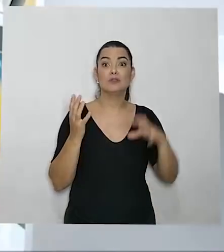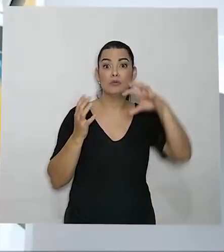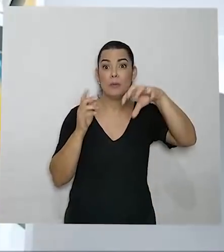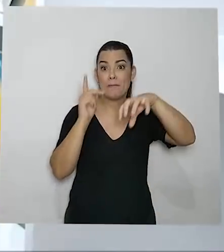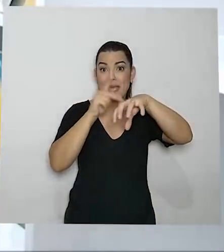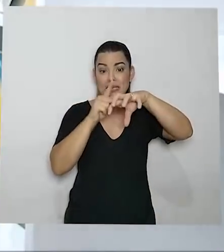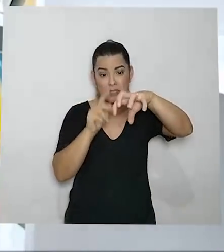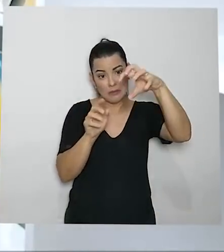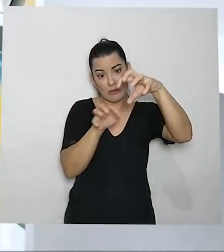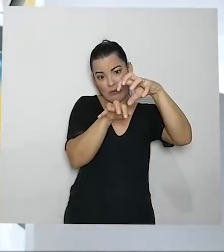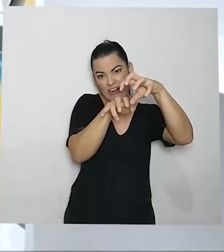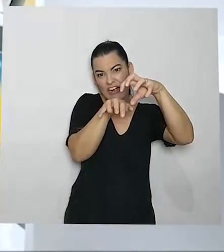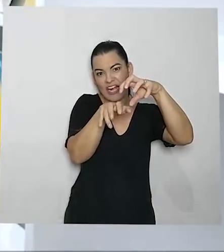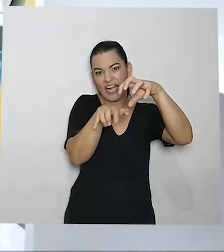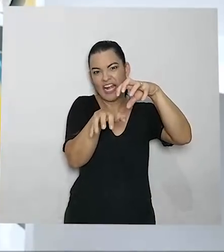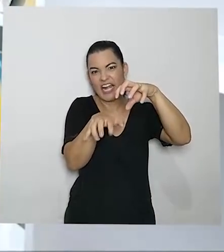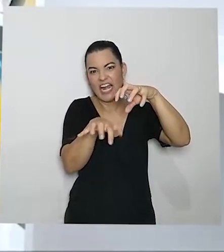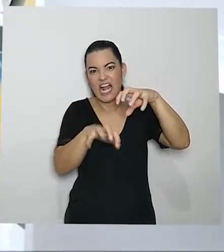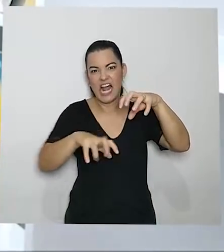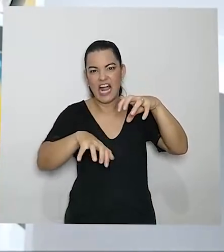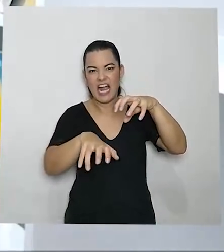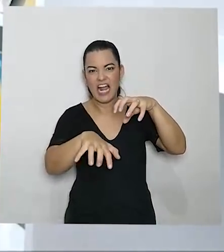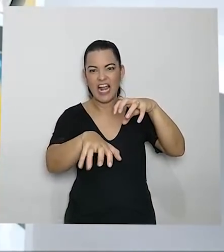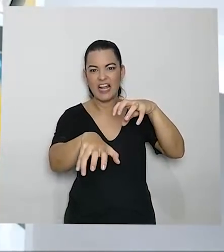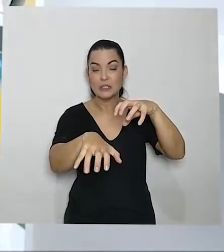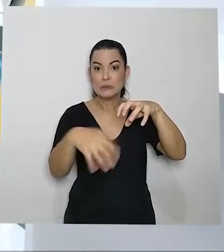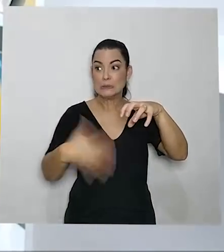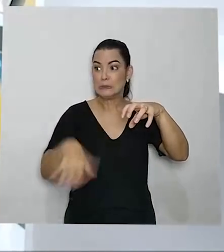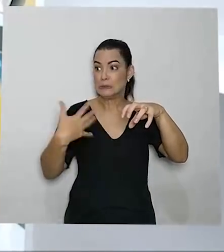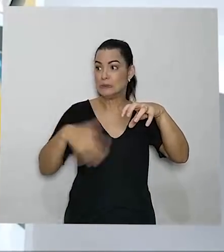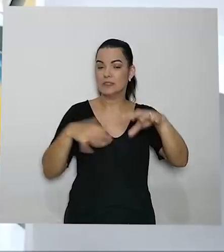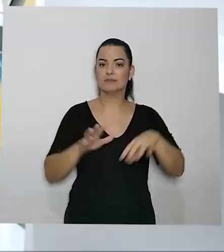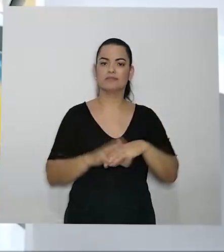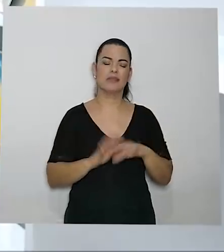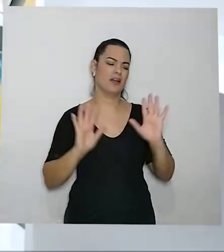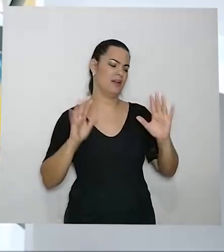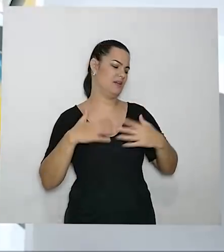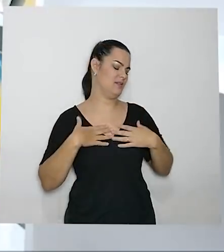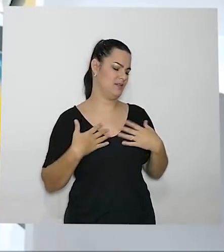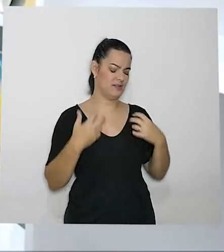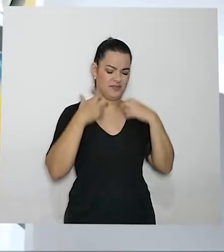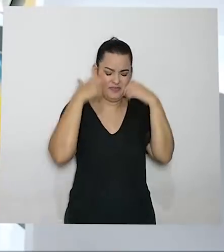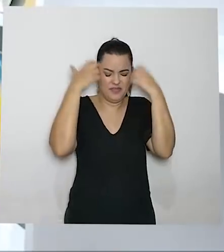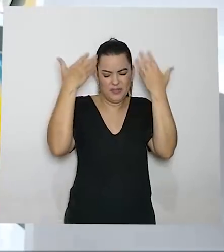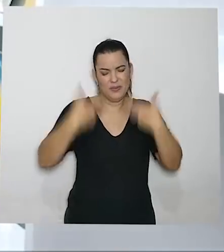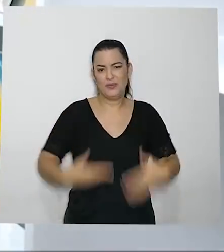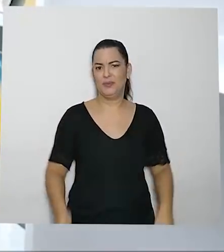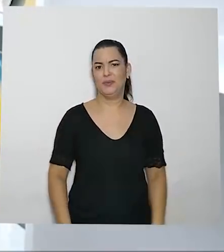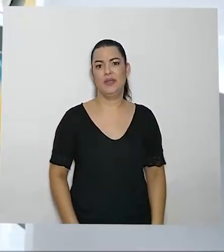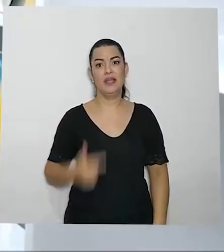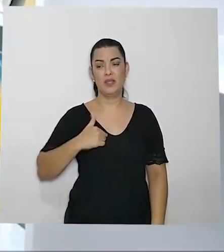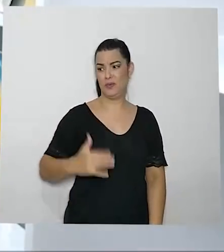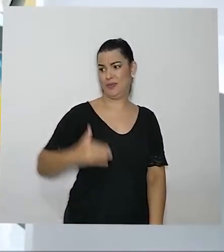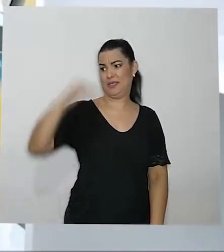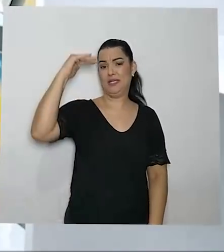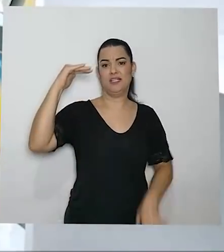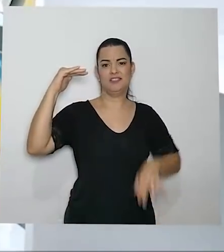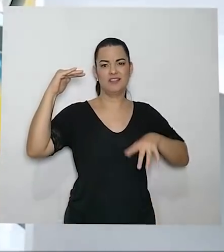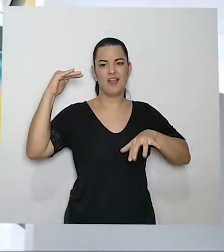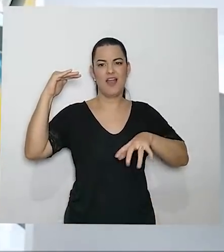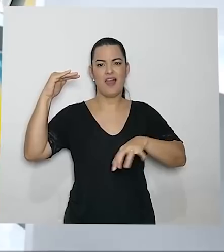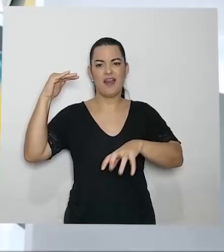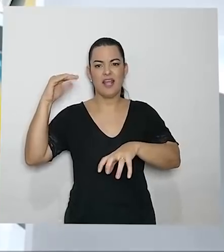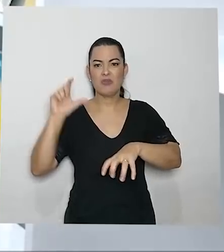aranhas? Com vergonha, ele pensou: ora, um bicho do meu tamanho não precisa ter medo de